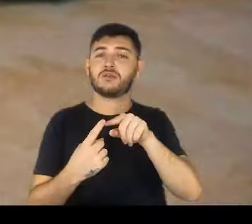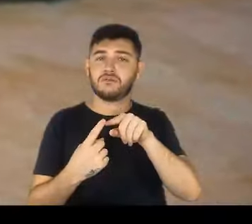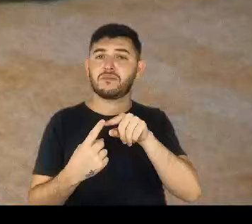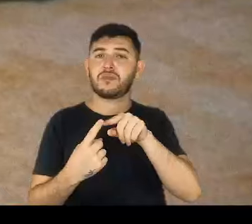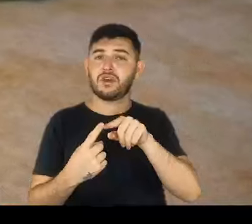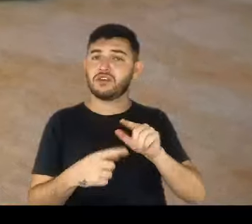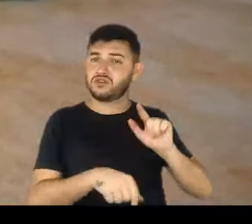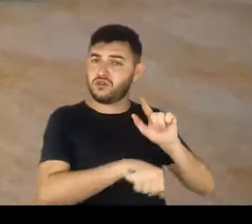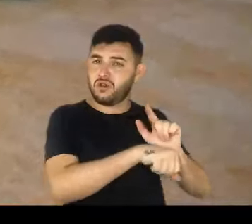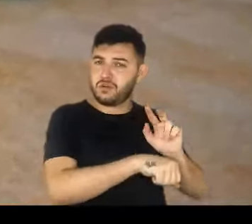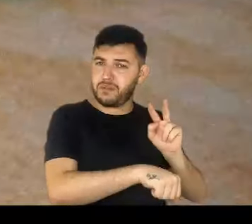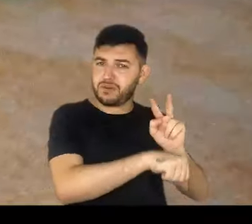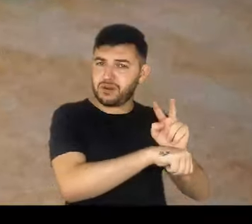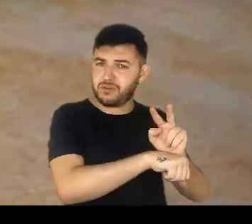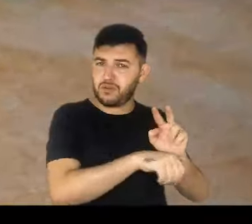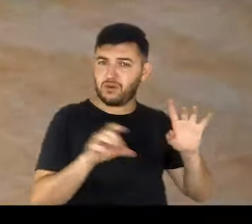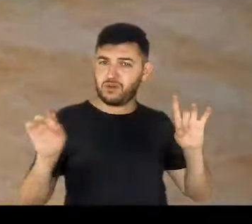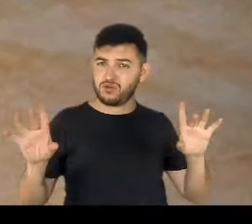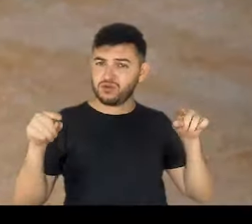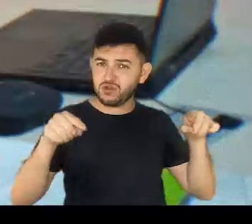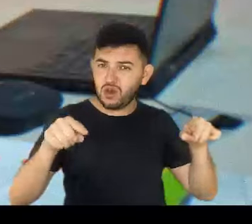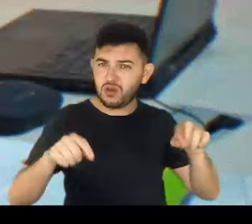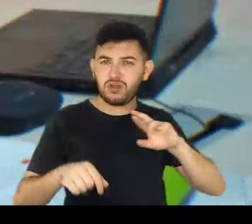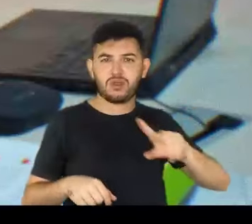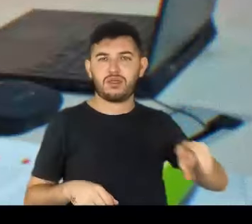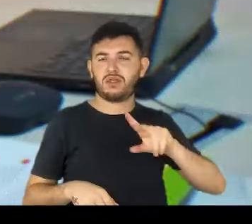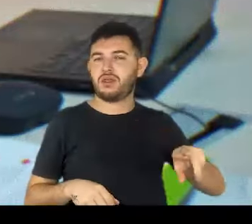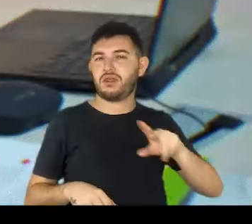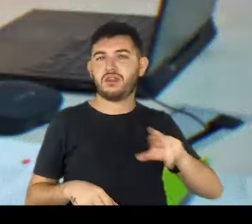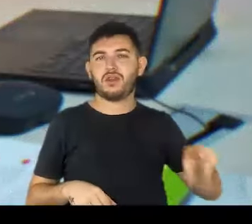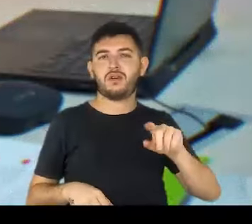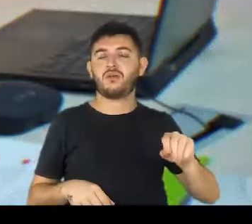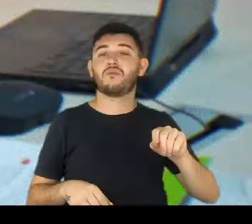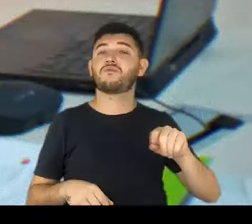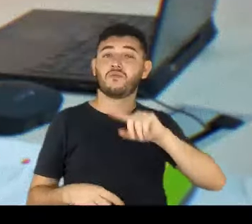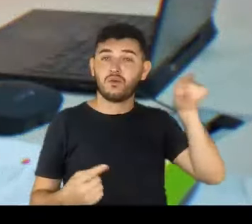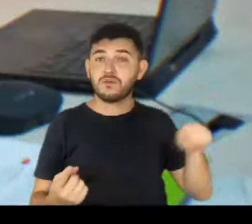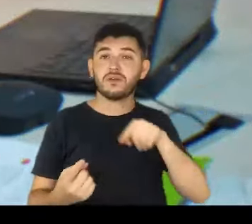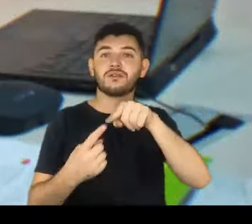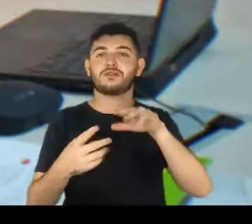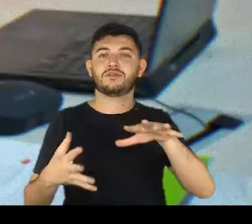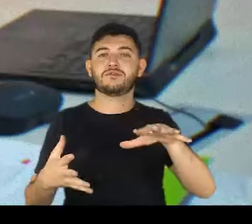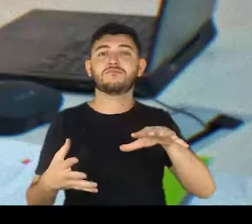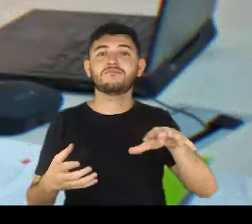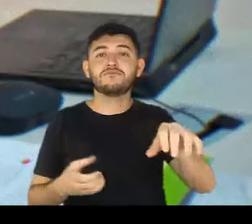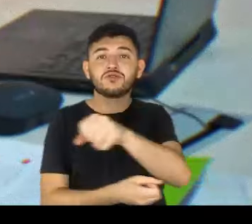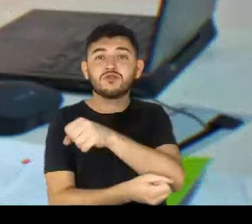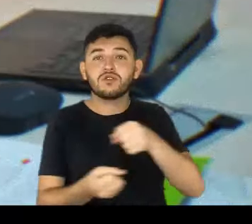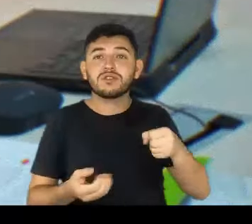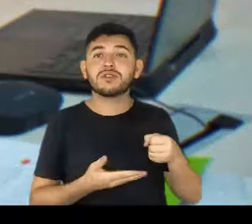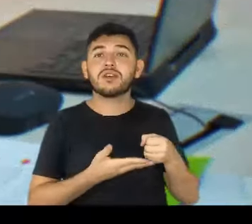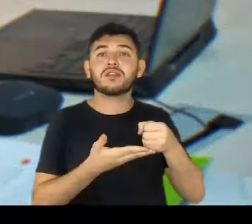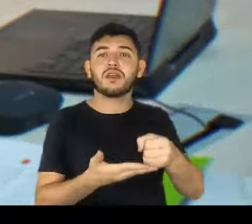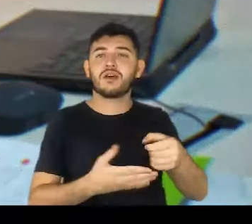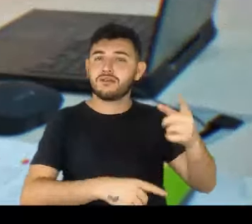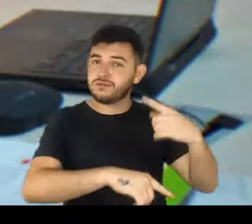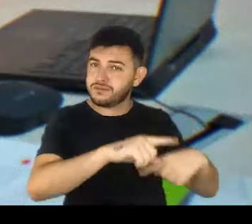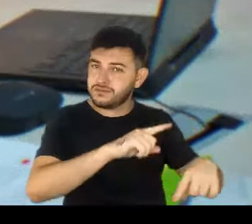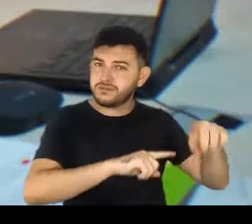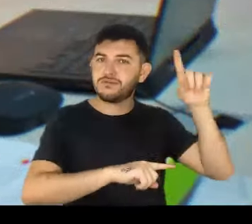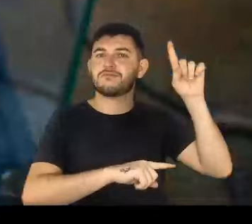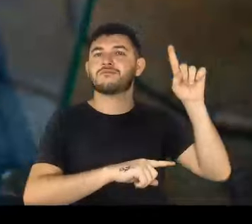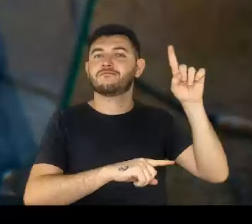proposta fundamental, além da preservação local do patrimônio geológico, e também tem como proposta